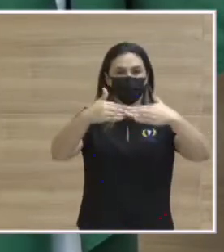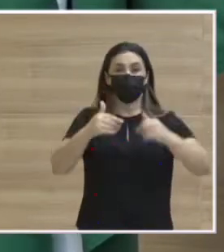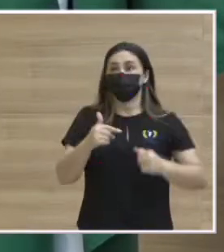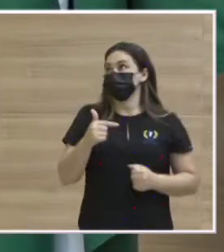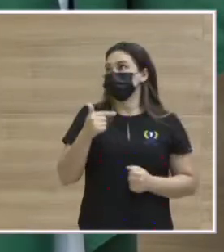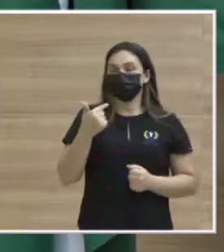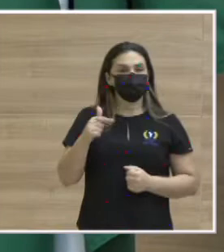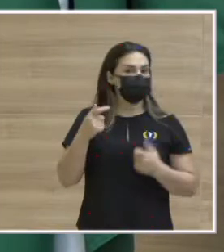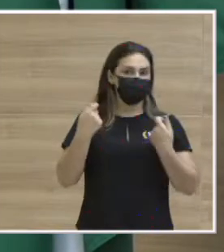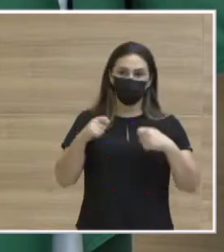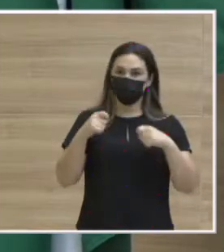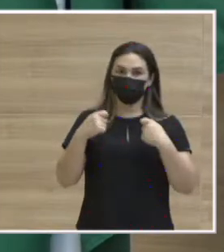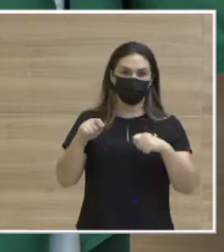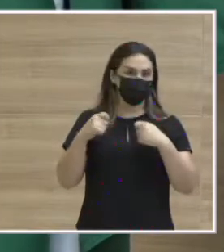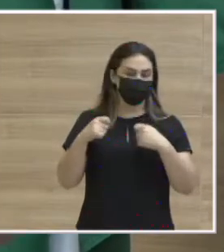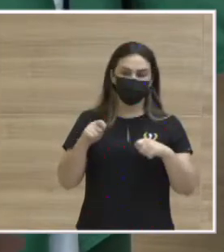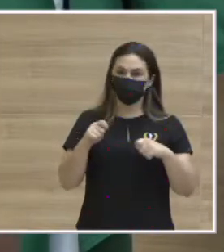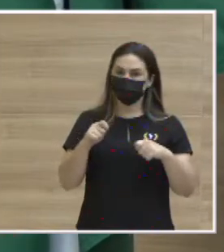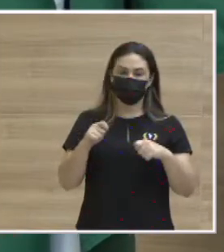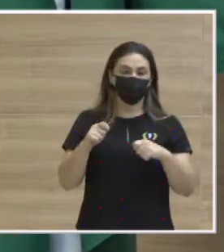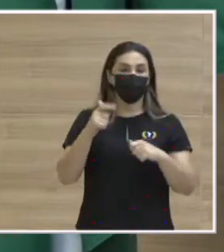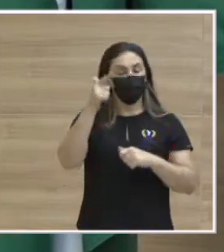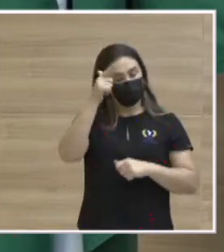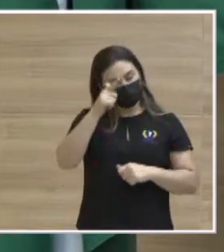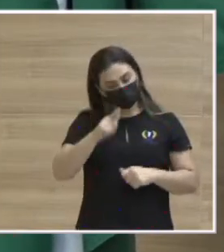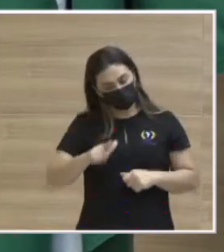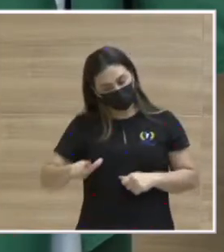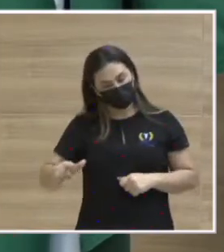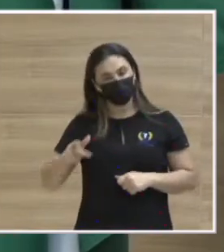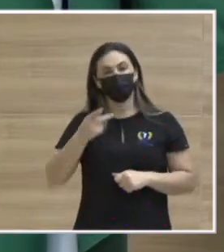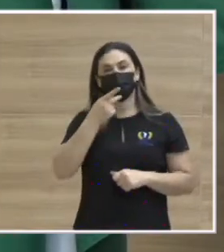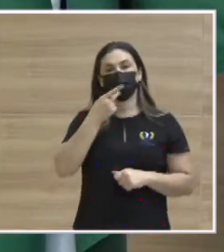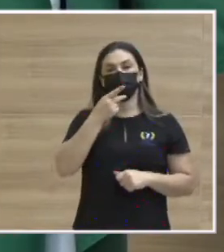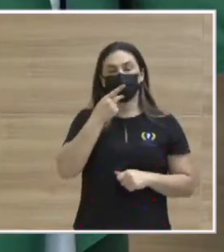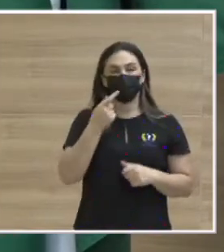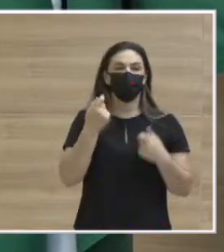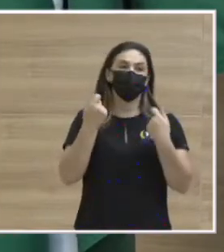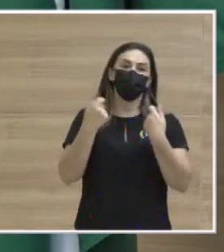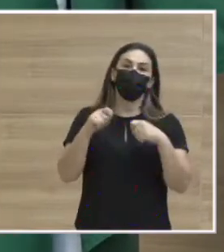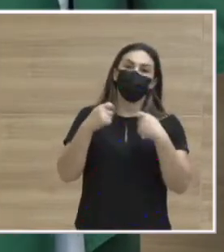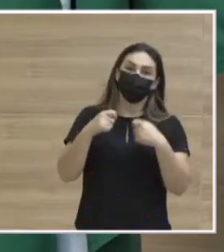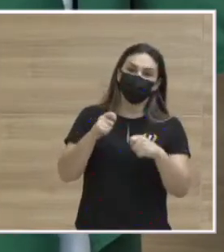faria necessário mais uma vez falar da necessidade